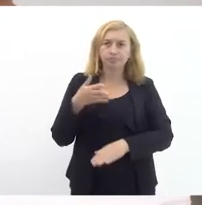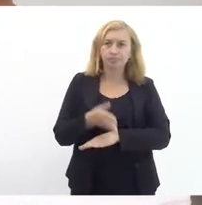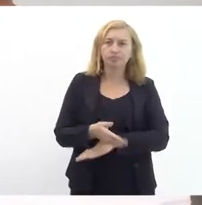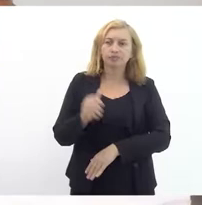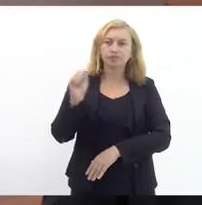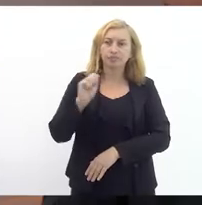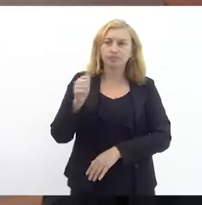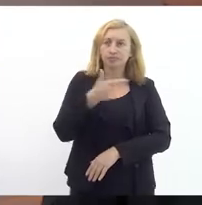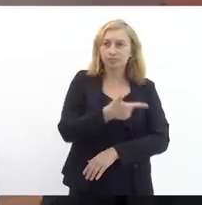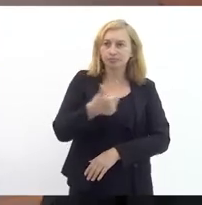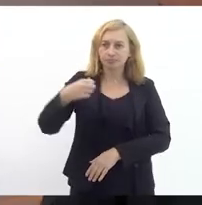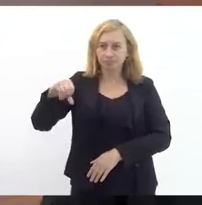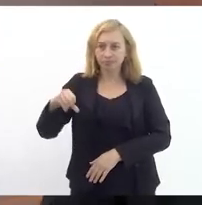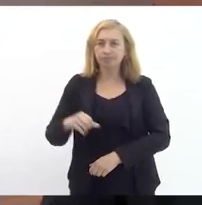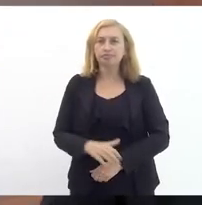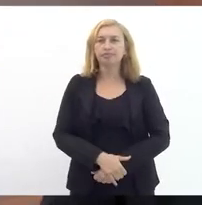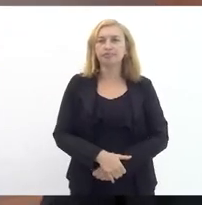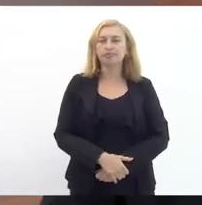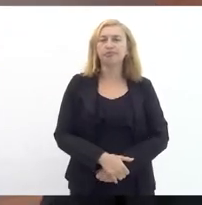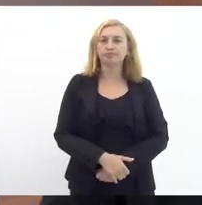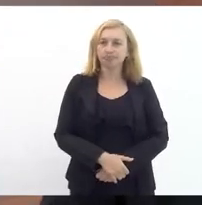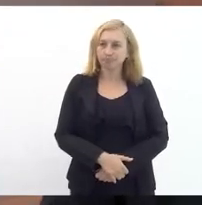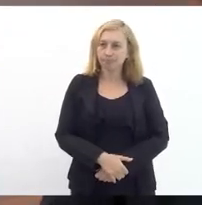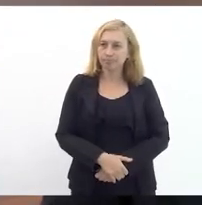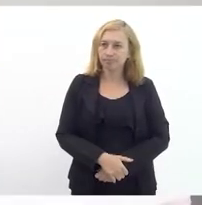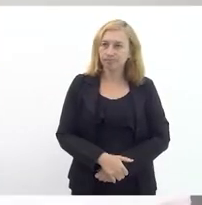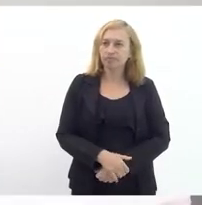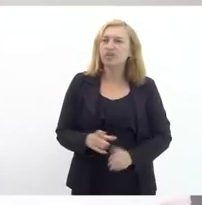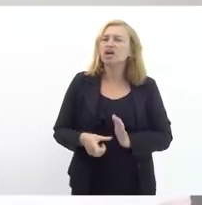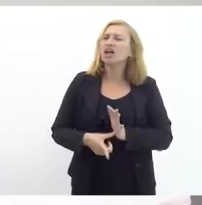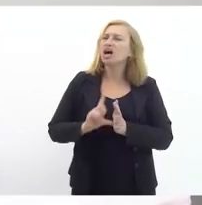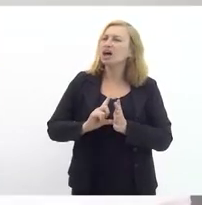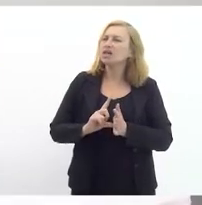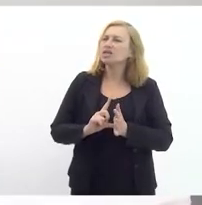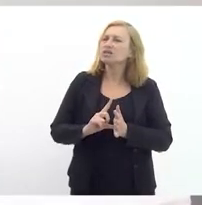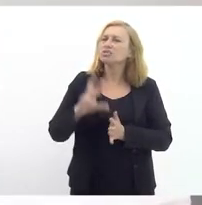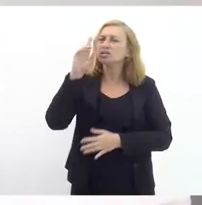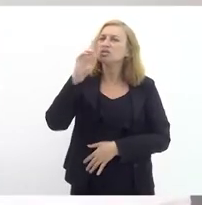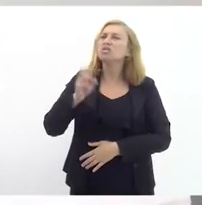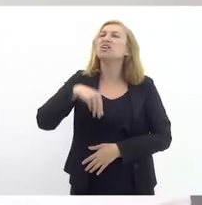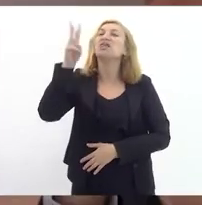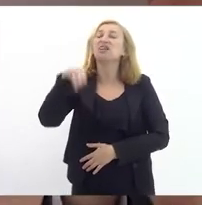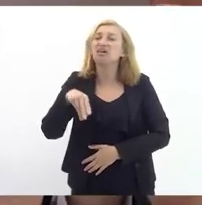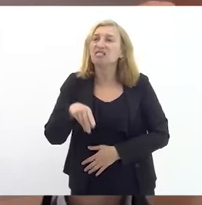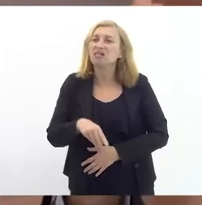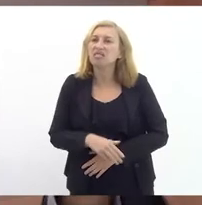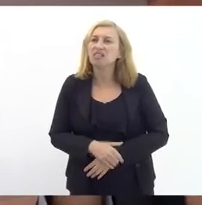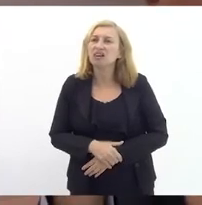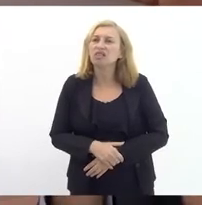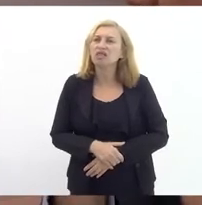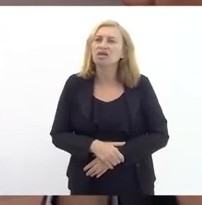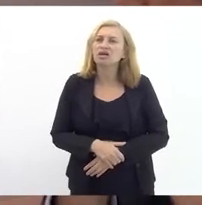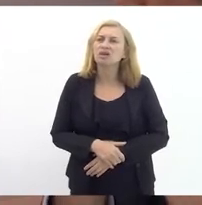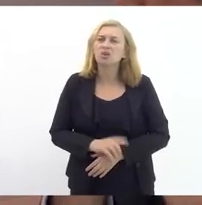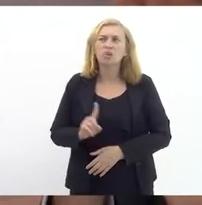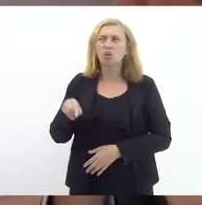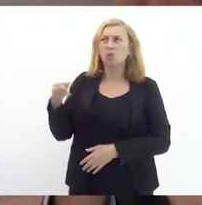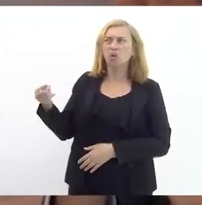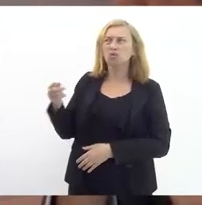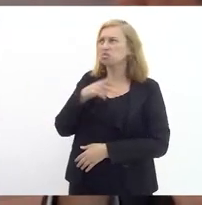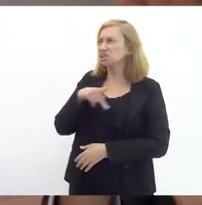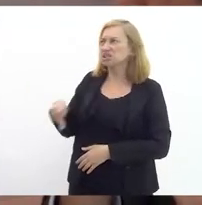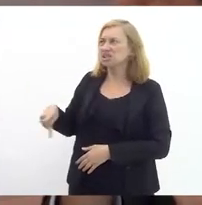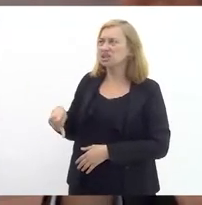agosto de 2019. 2019. Antes do senhor, quem era? Era um outro